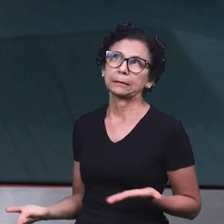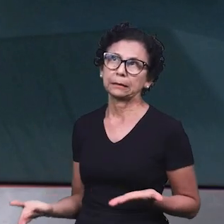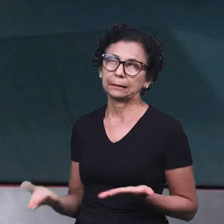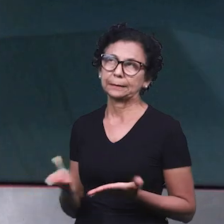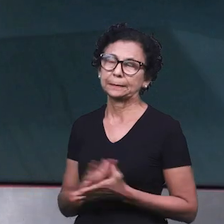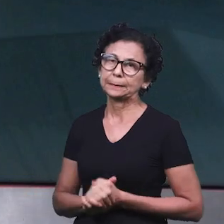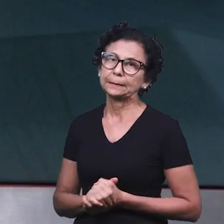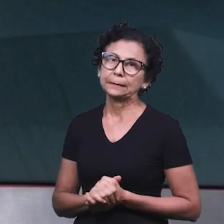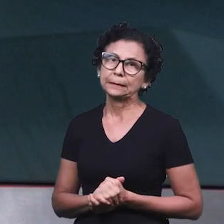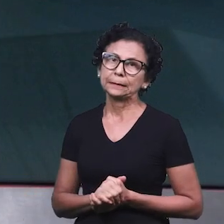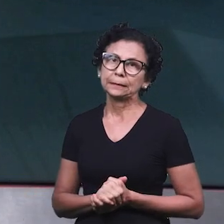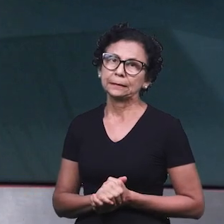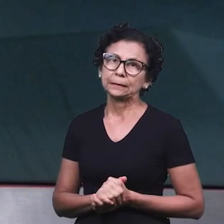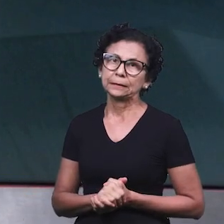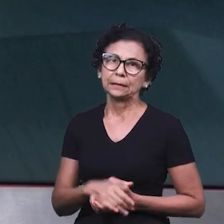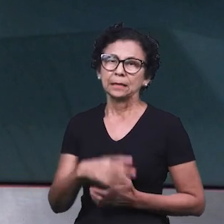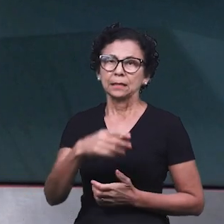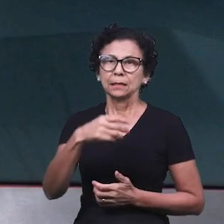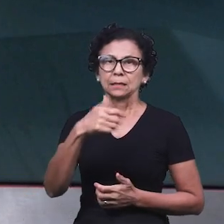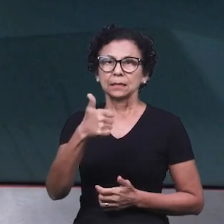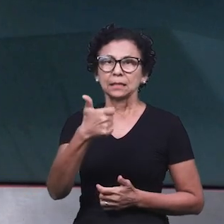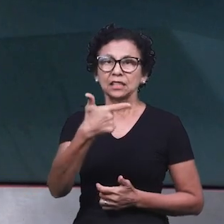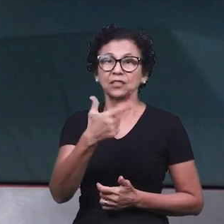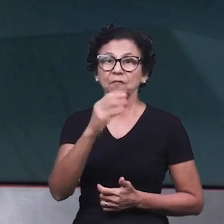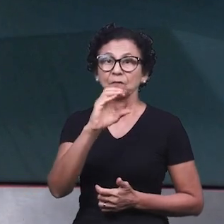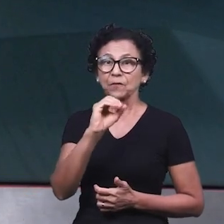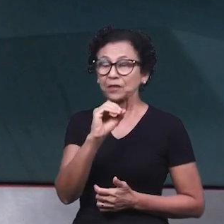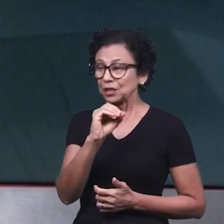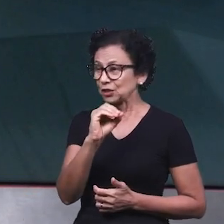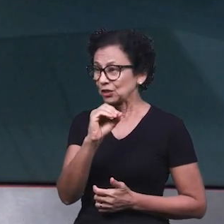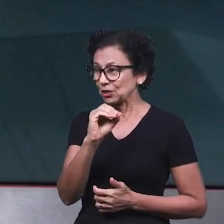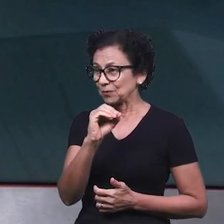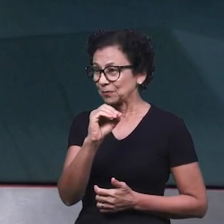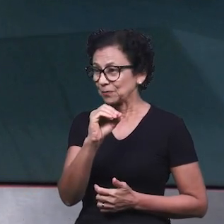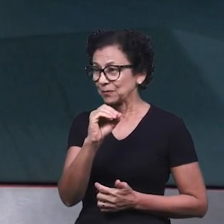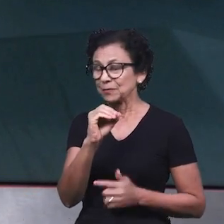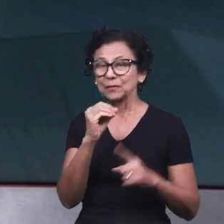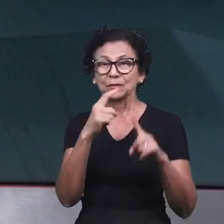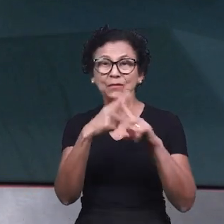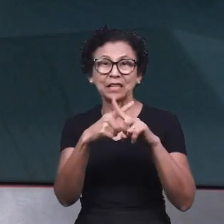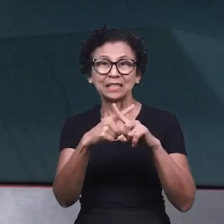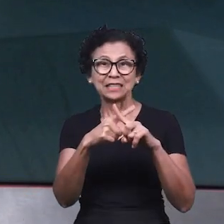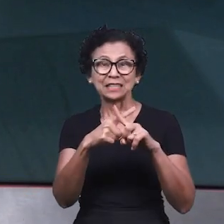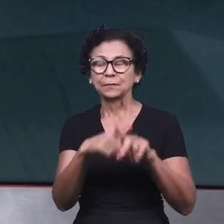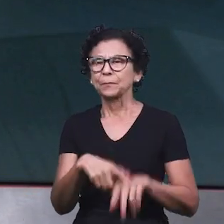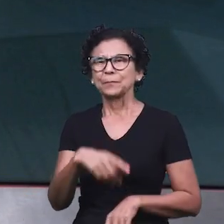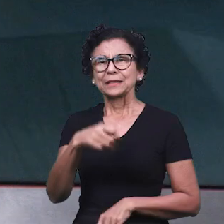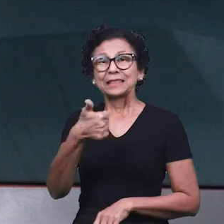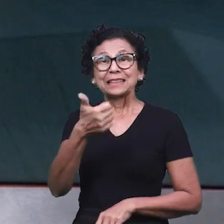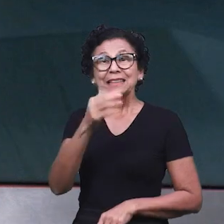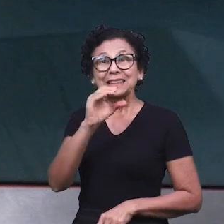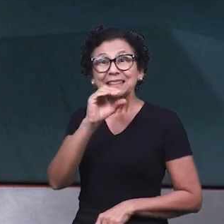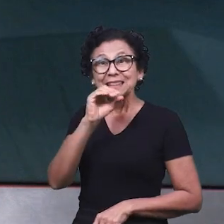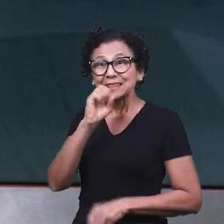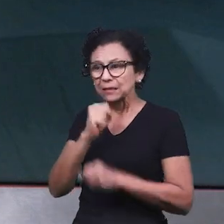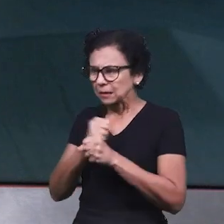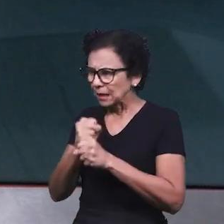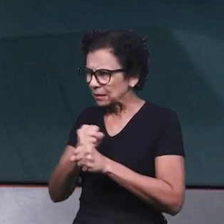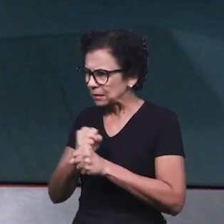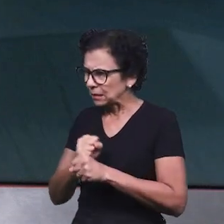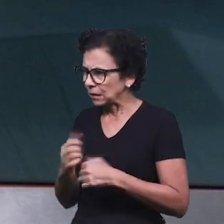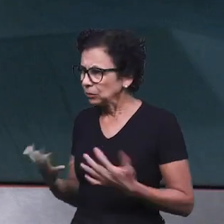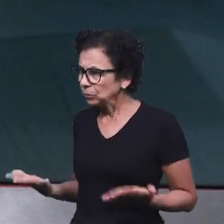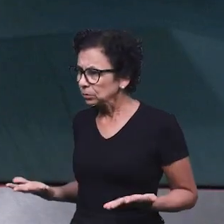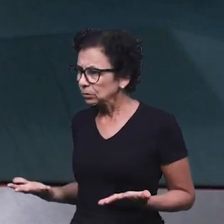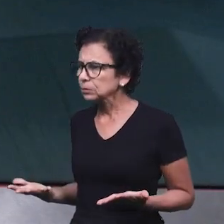posso pagar isso em 120 vezes, 10 anos. 10 anos,